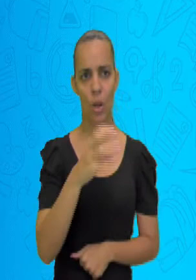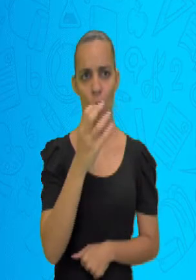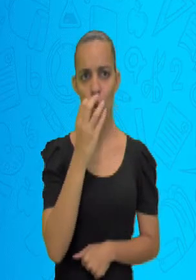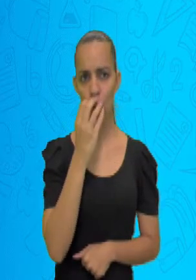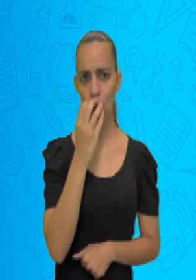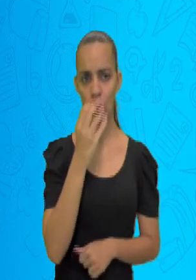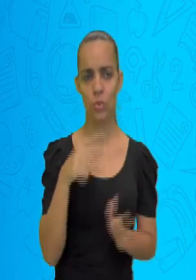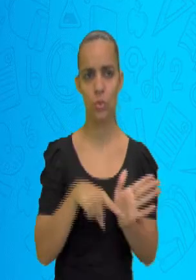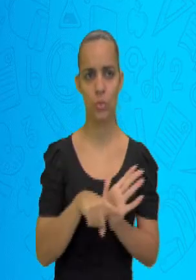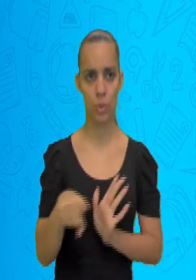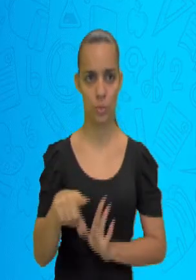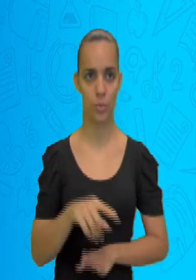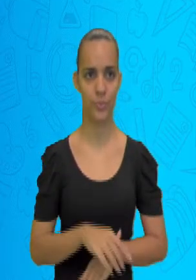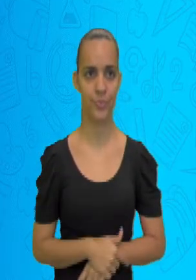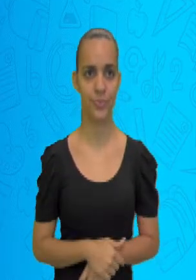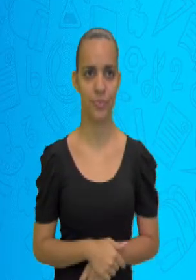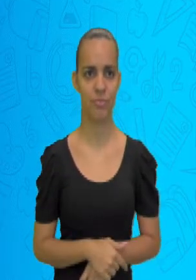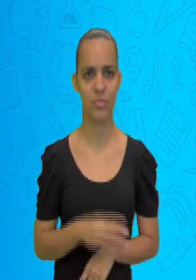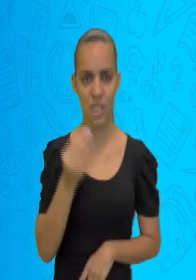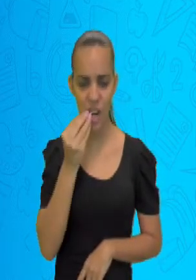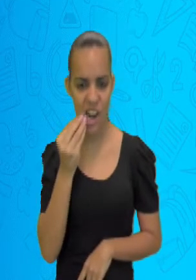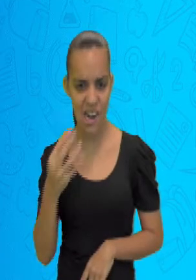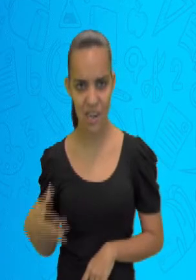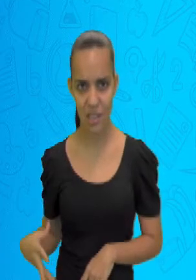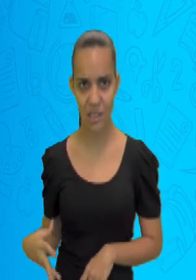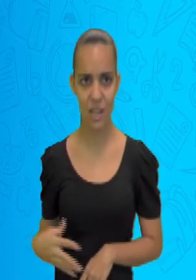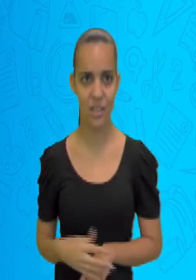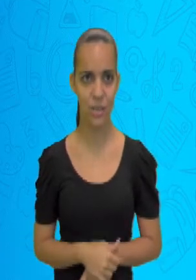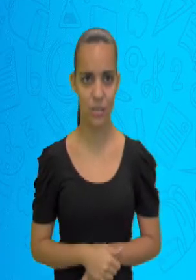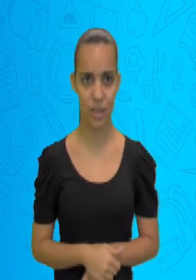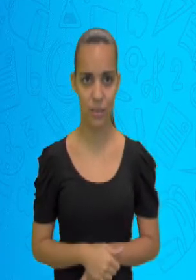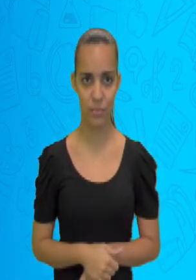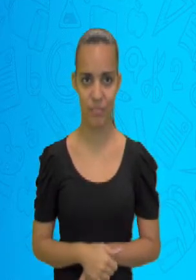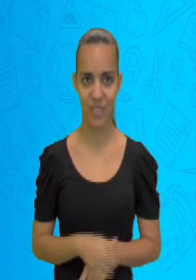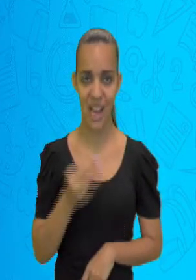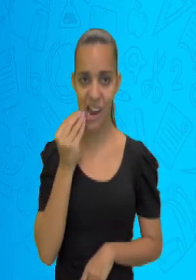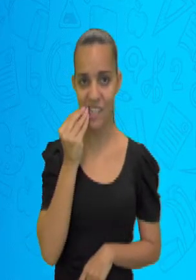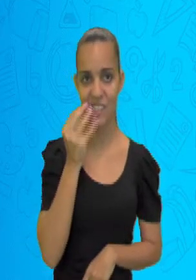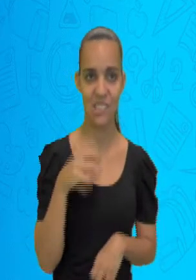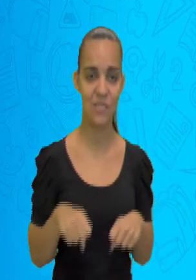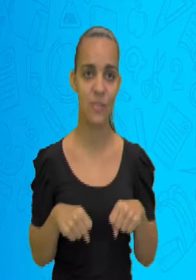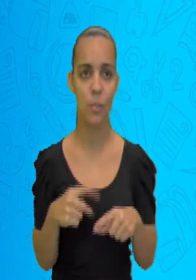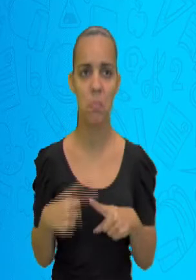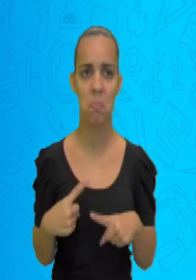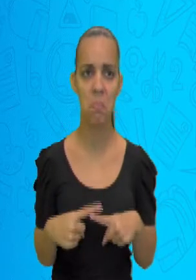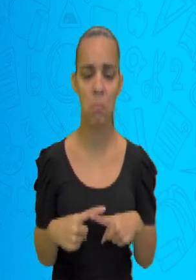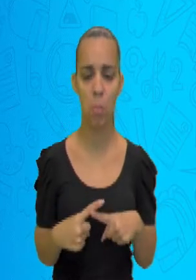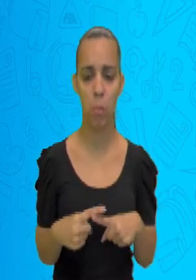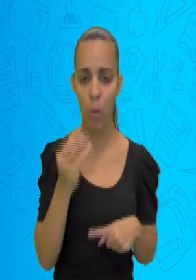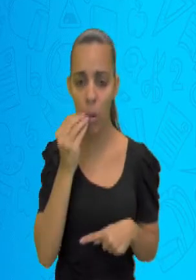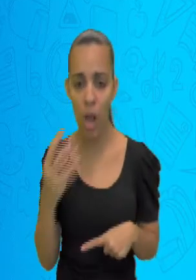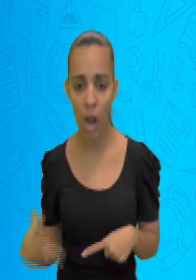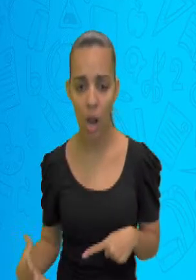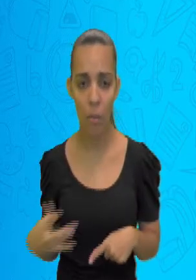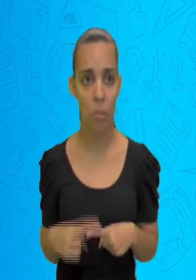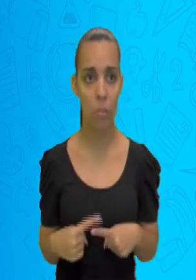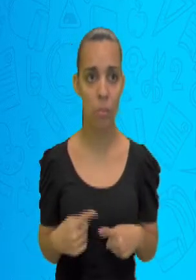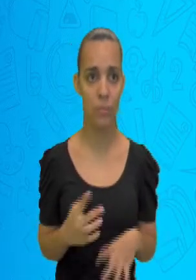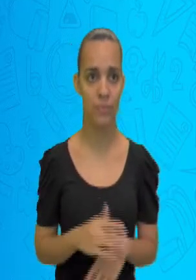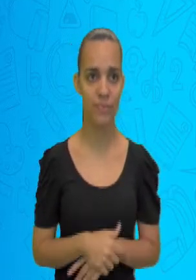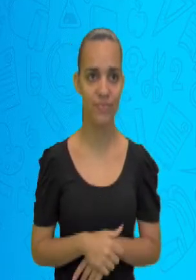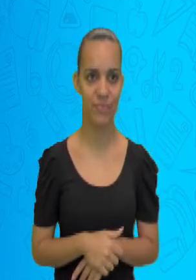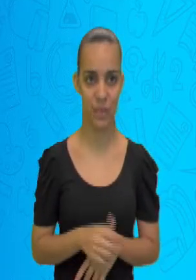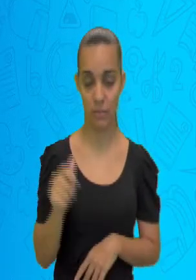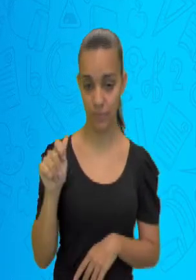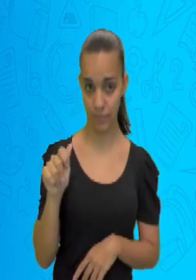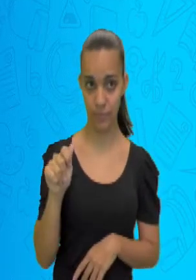Questão. O cão soltou o pedaço de carne que carregava. Por quê? Por que ele soltou?